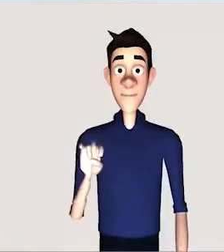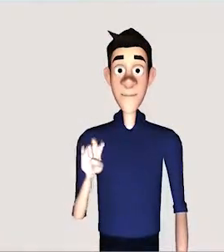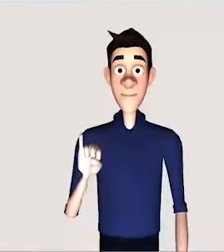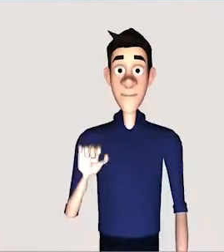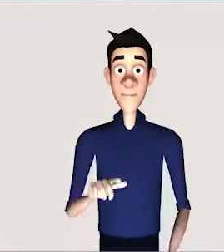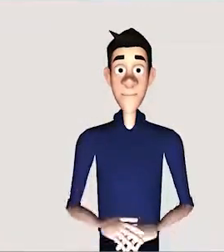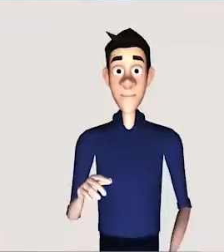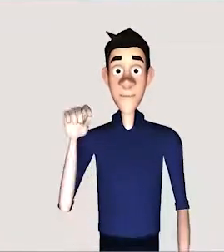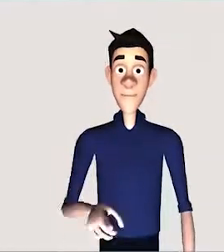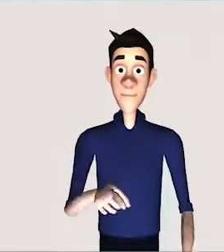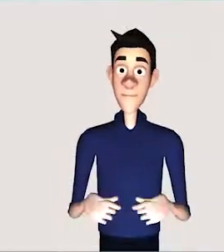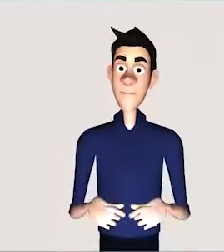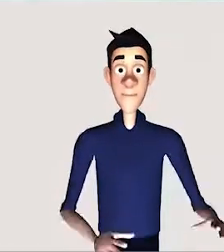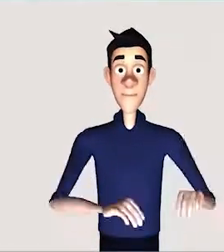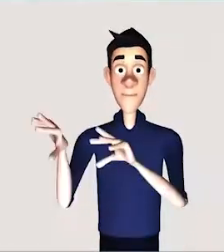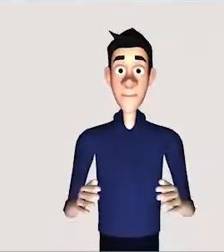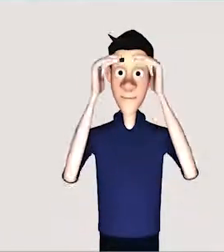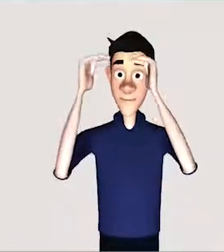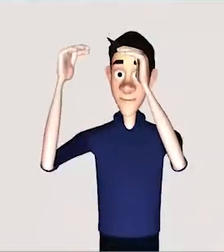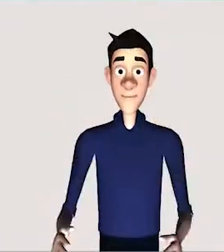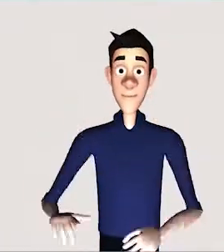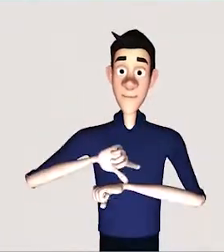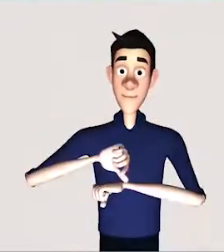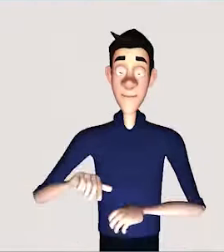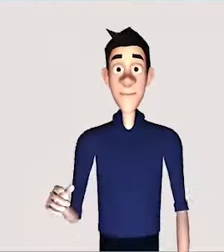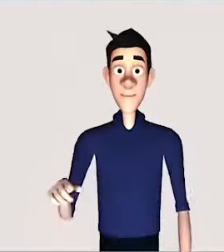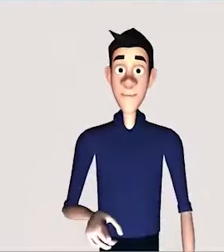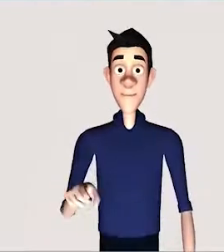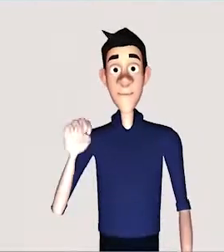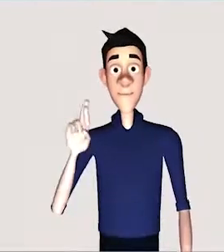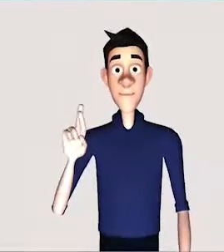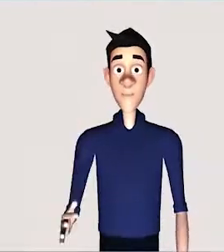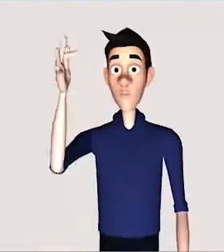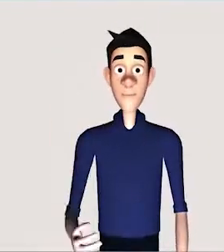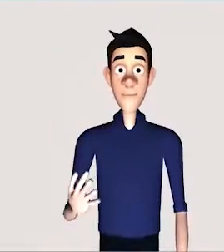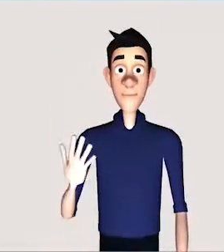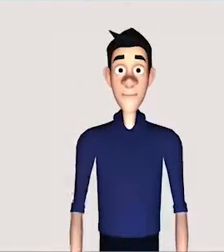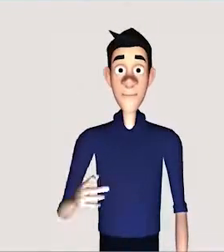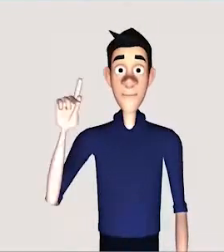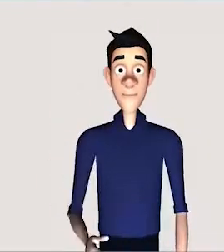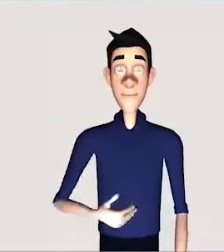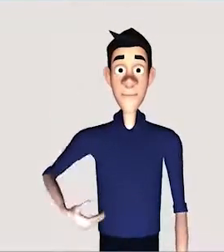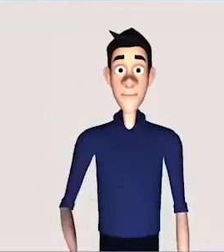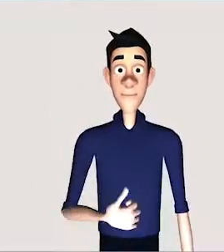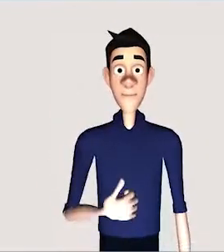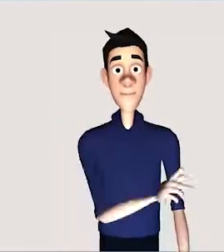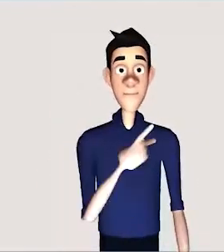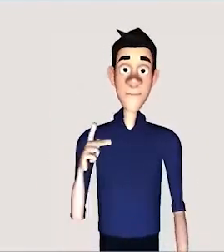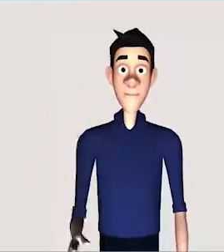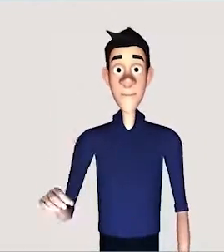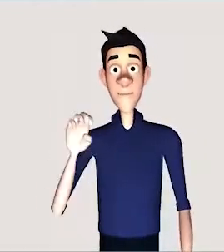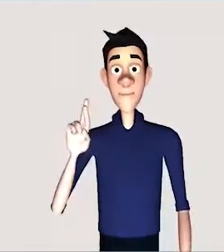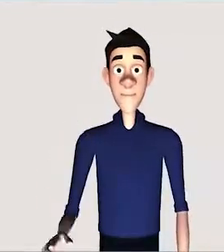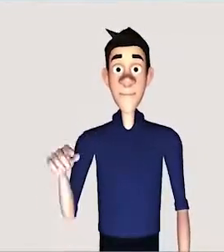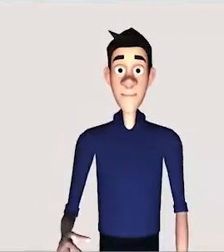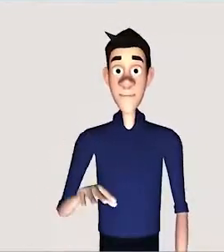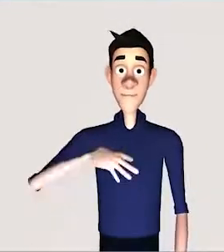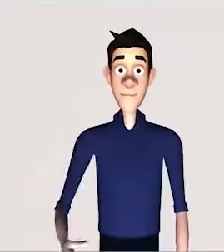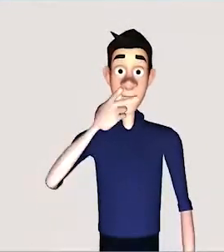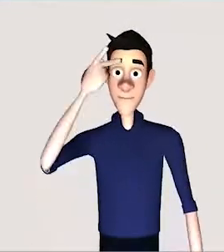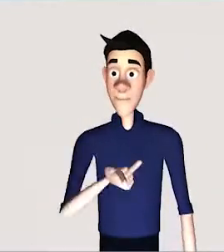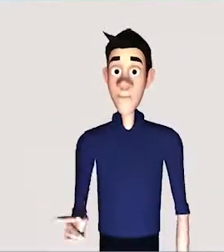atenção que existem 3 fatores que são imprescindíveis, que você precisa levar em consideração na hora que você for contar ao seu